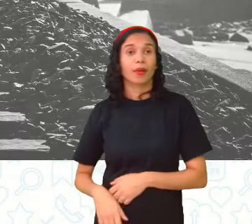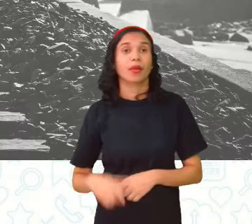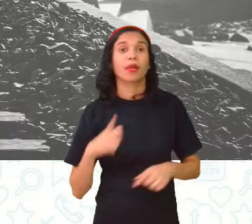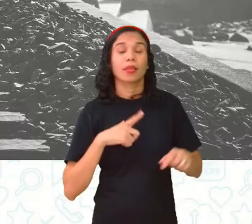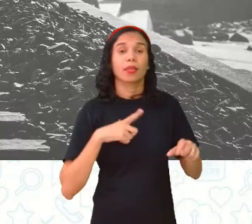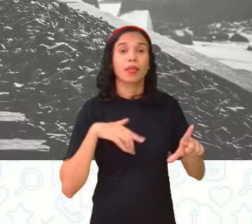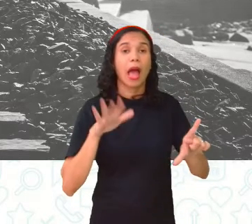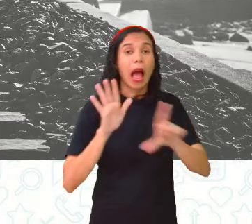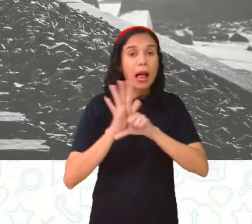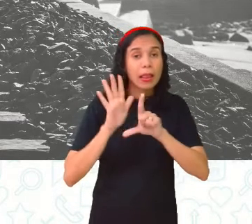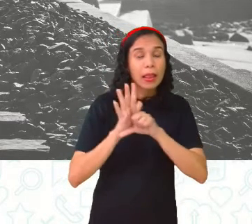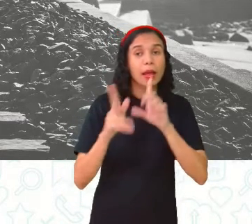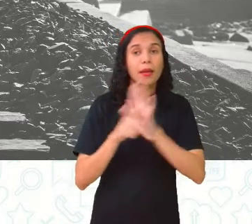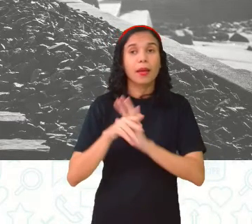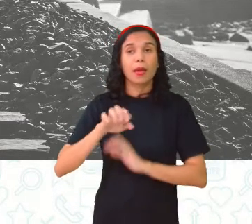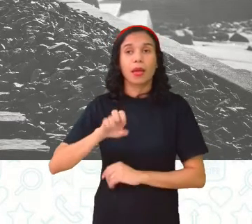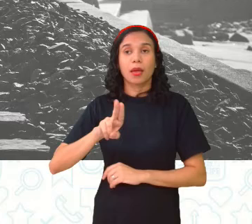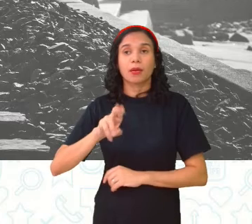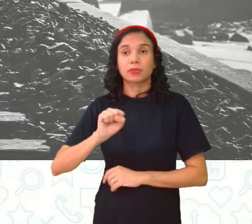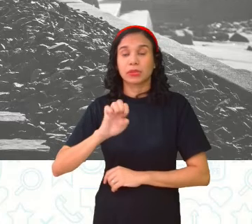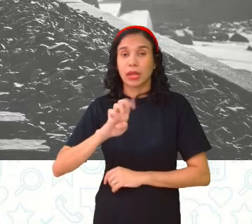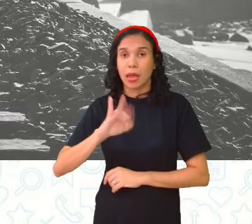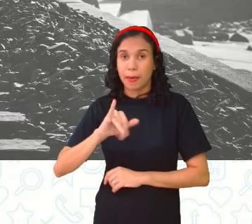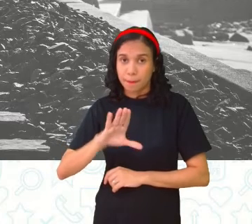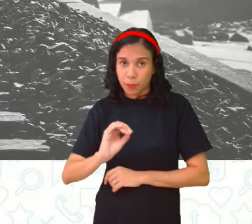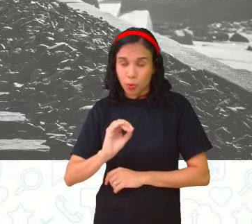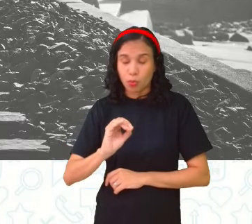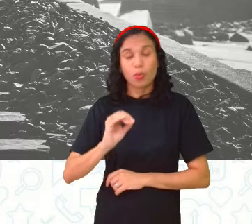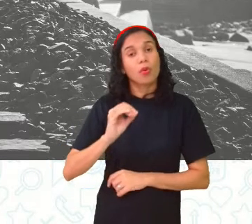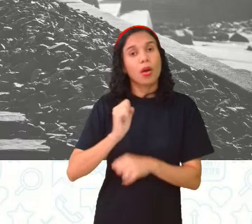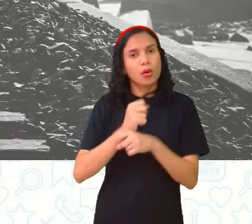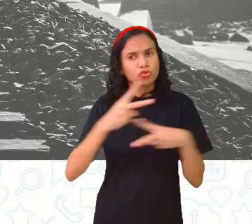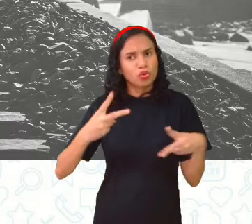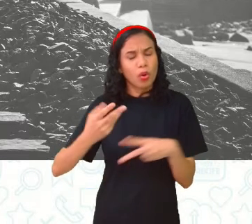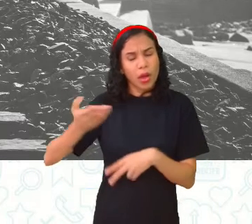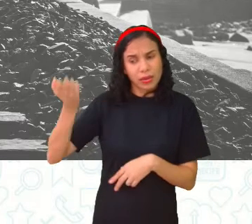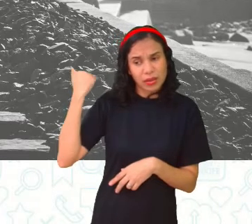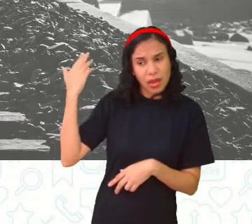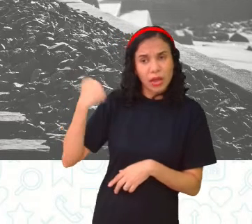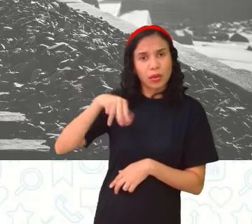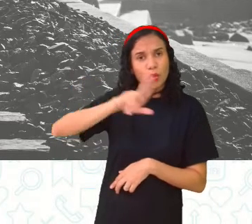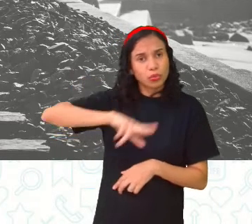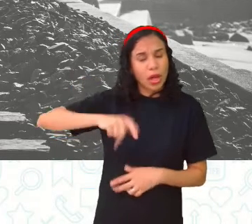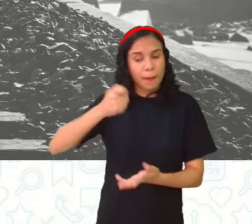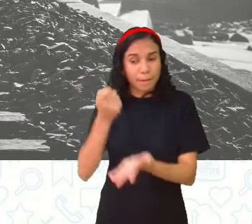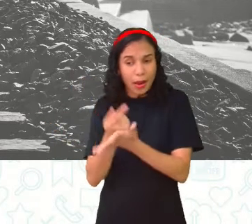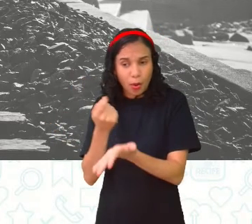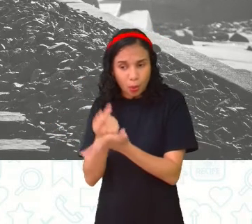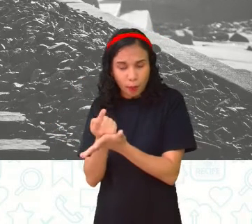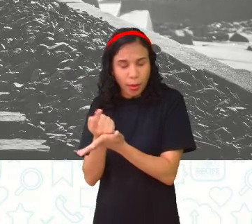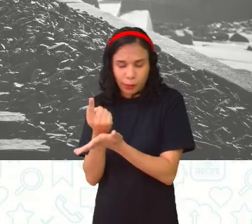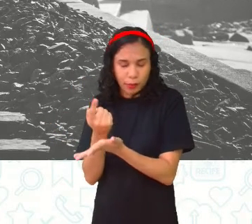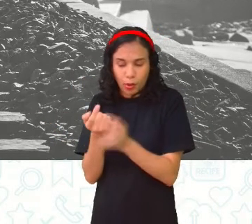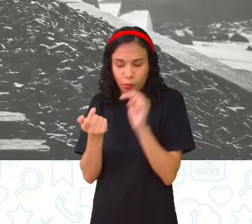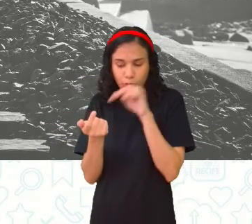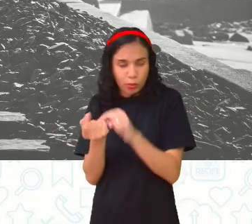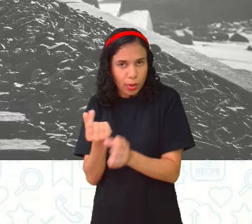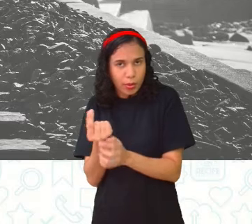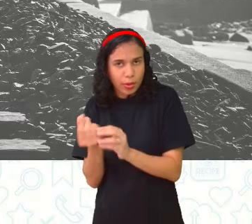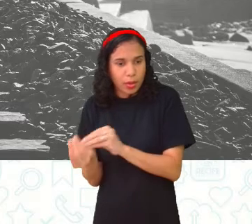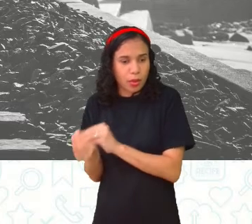de Queiroz, todos os recursos que antes eram utilizados na aquisição de escravos passaram a servir para